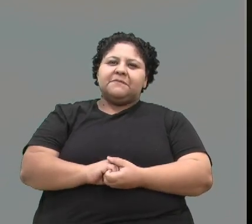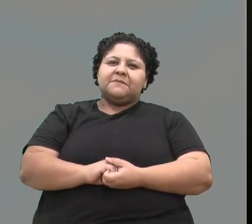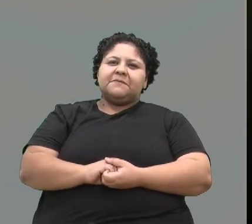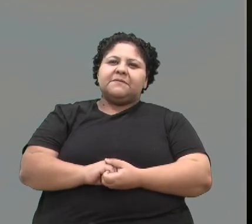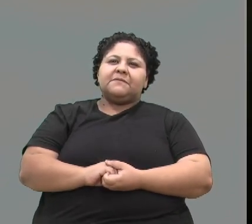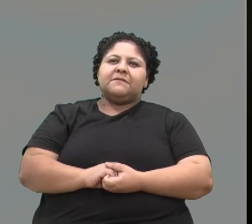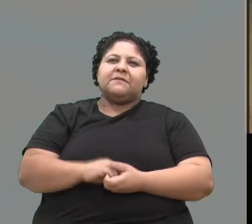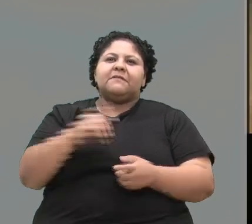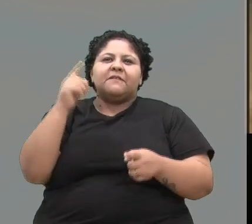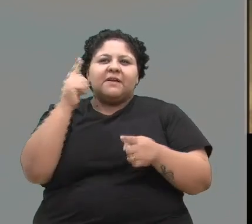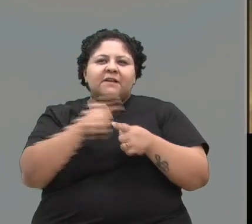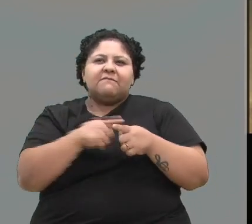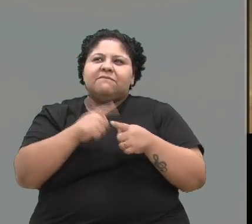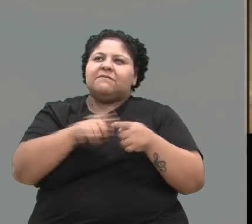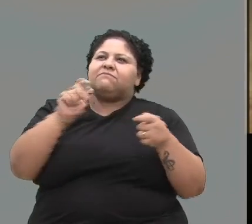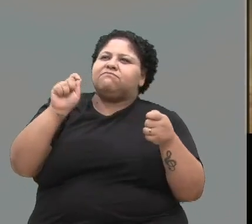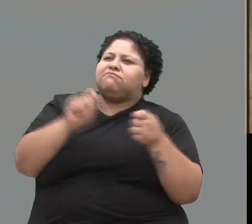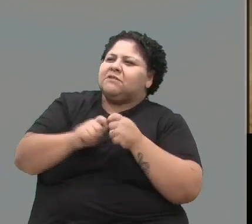Porque Ele